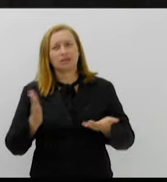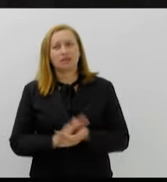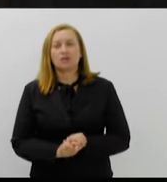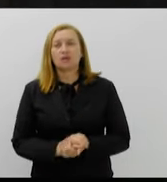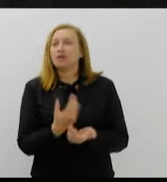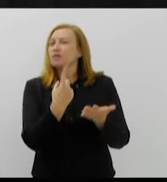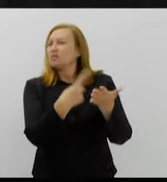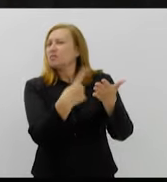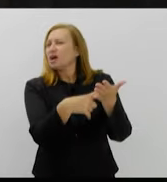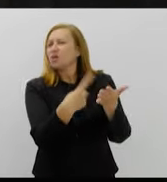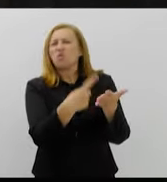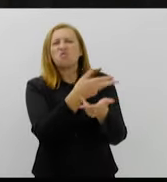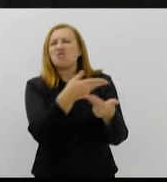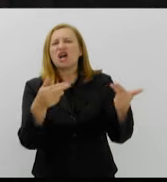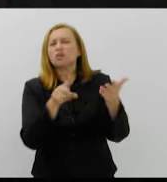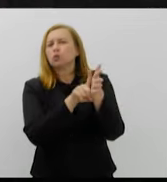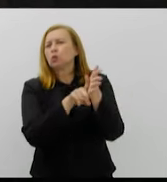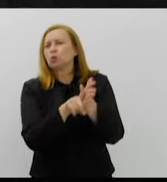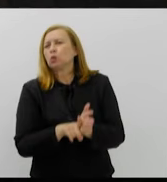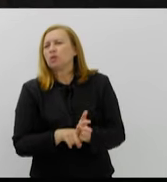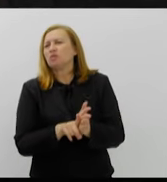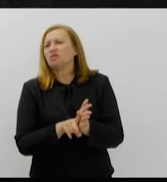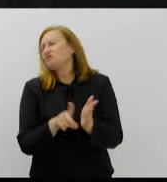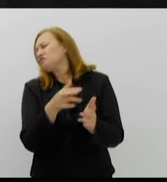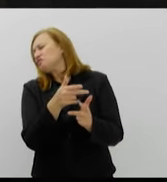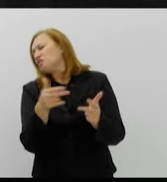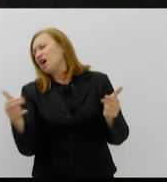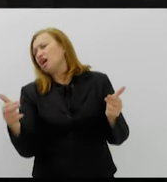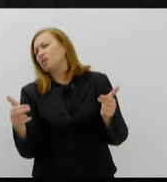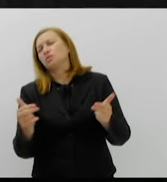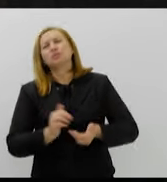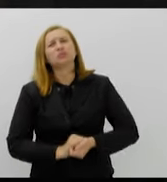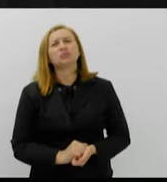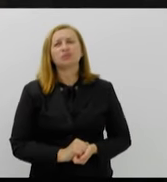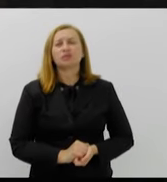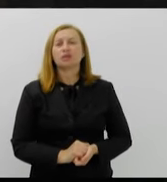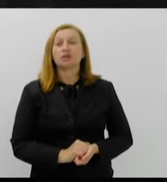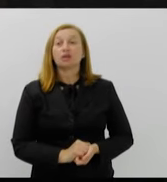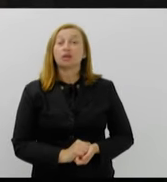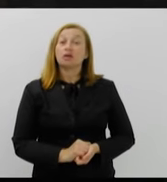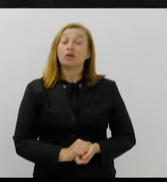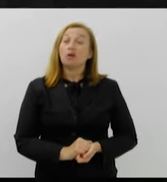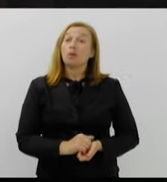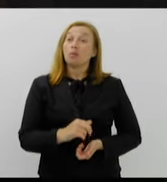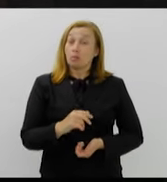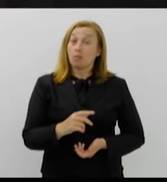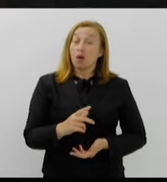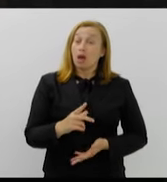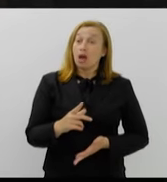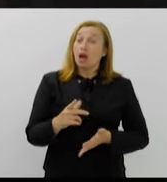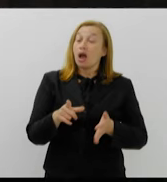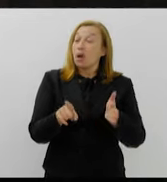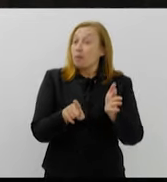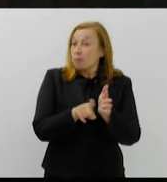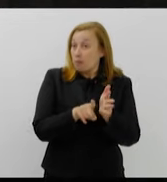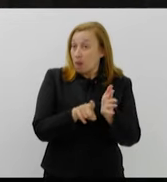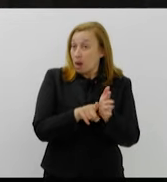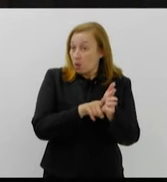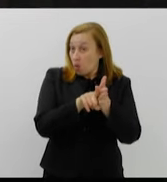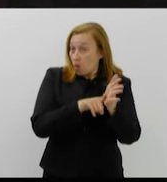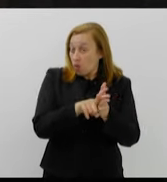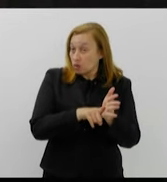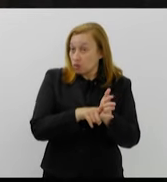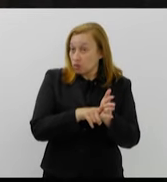inúmeros exames inúmeros ele marcou para ele mesmo uma consulta de